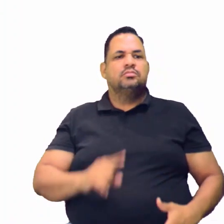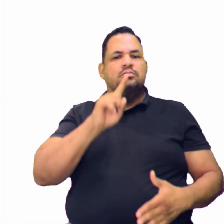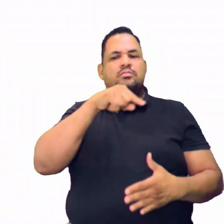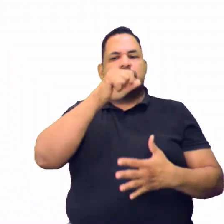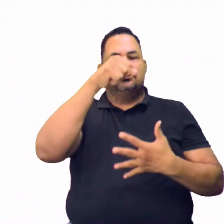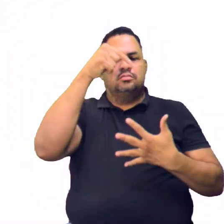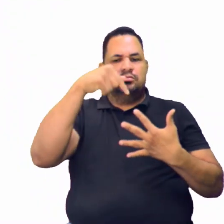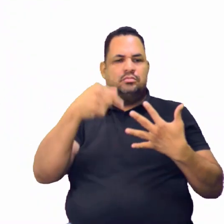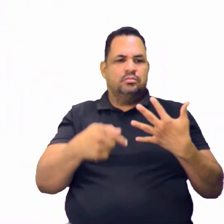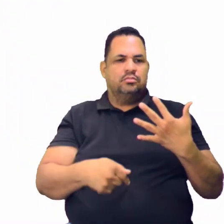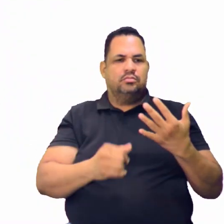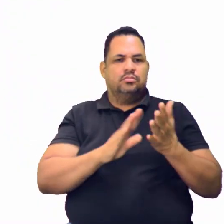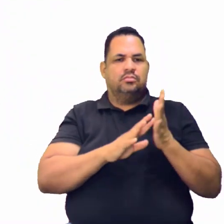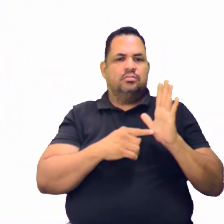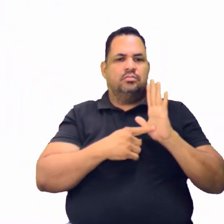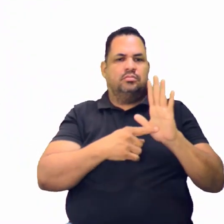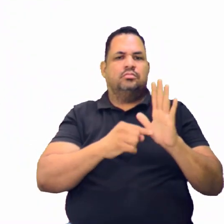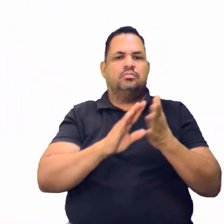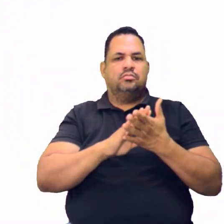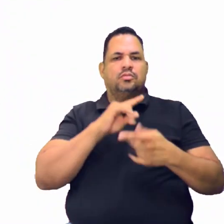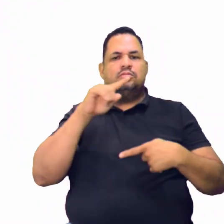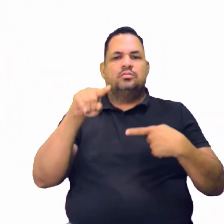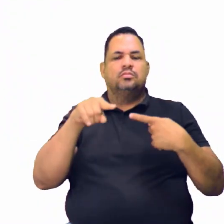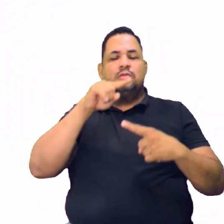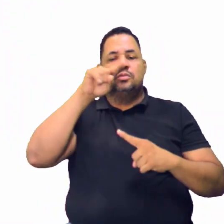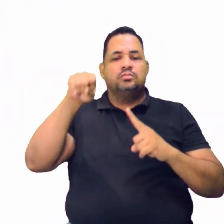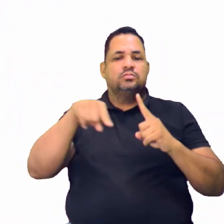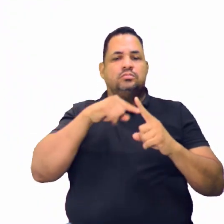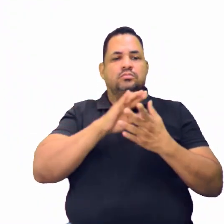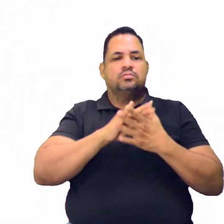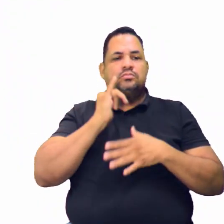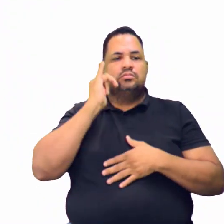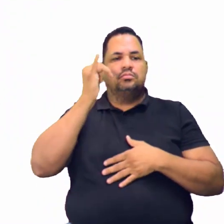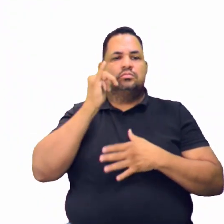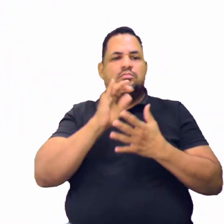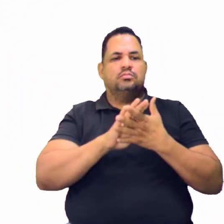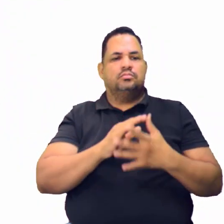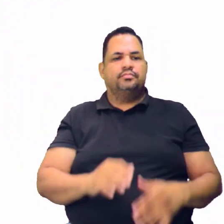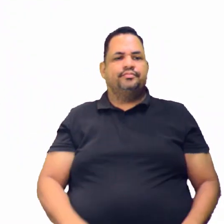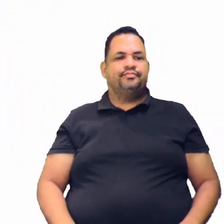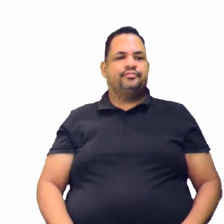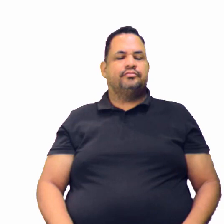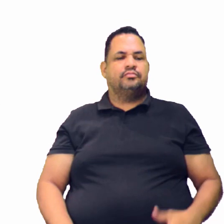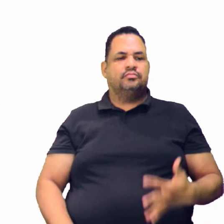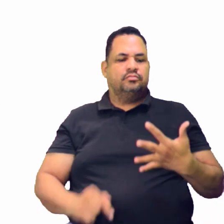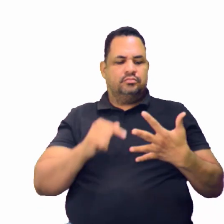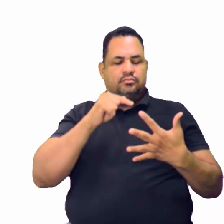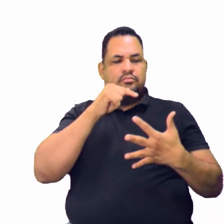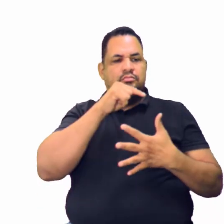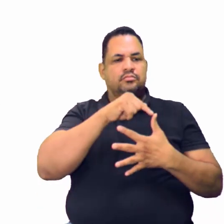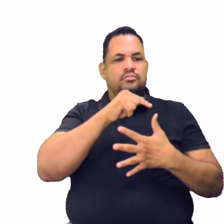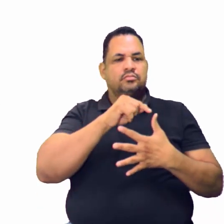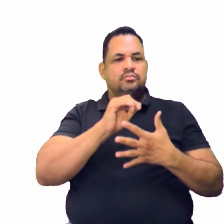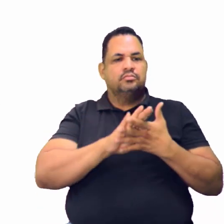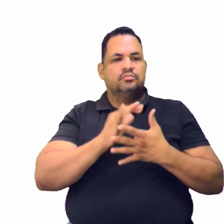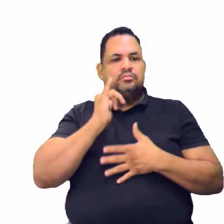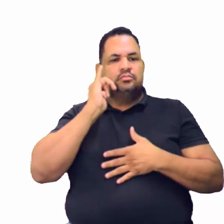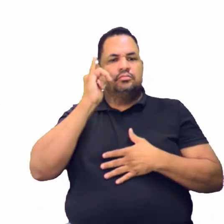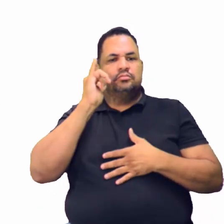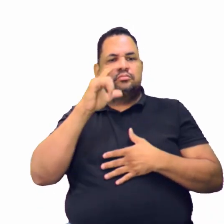Assinale a alternativa que evidencia o papel do narrador no fragmento acima. Nós temos, o